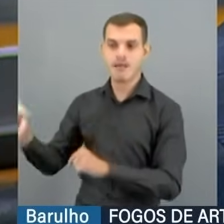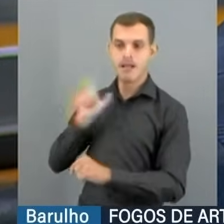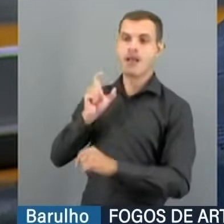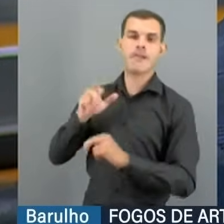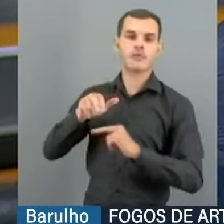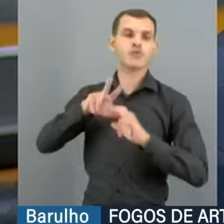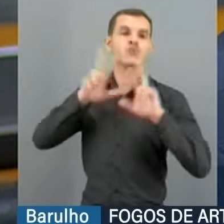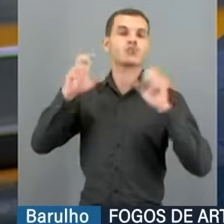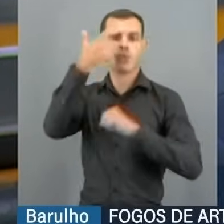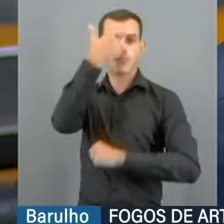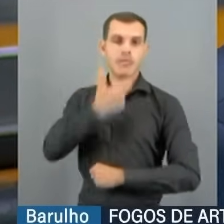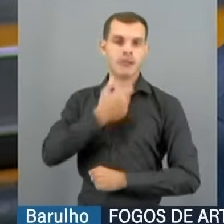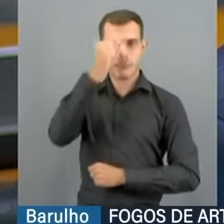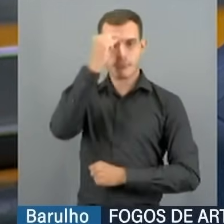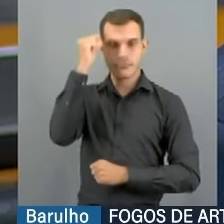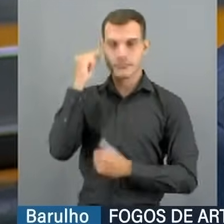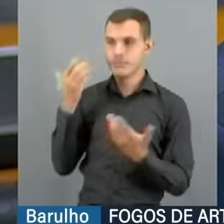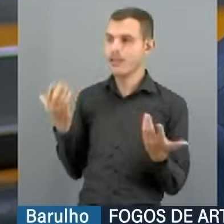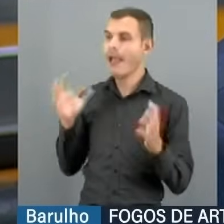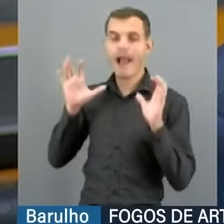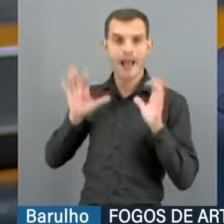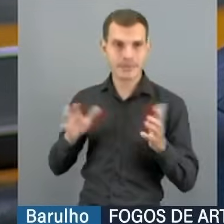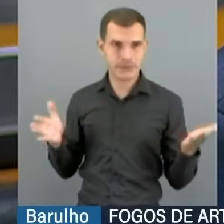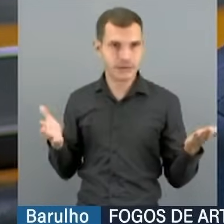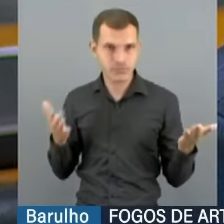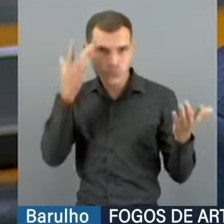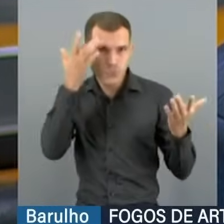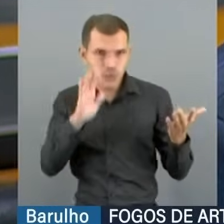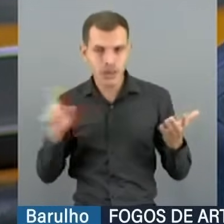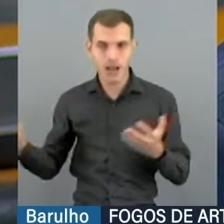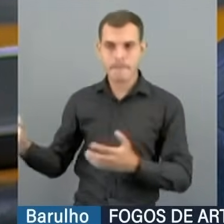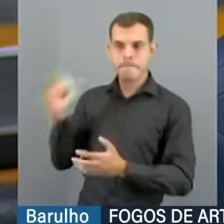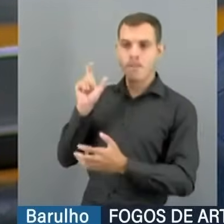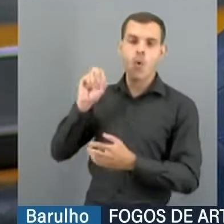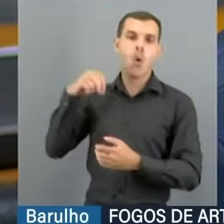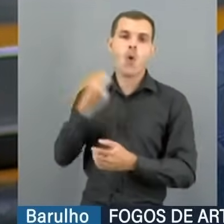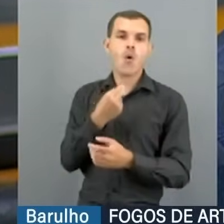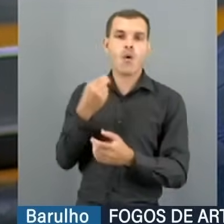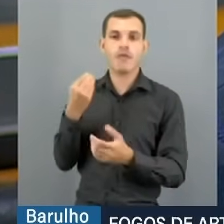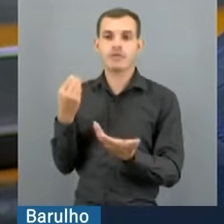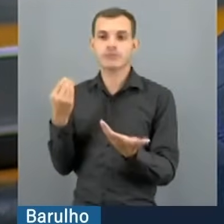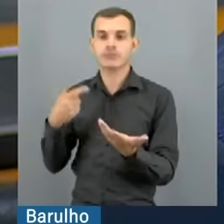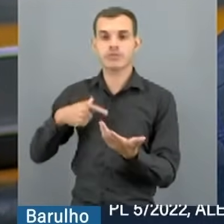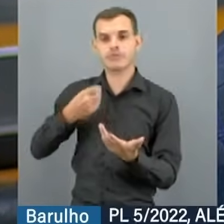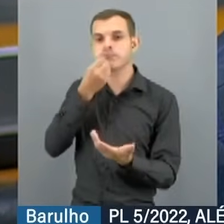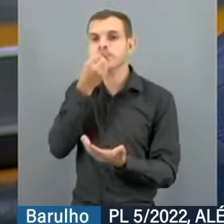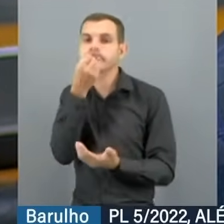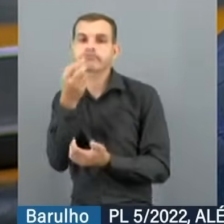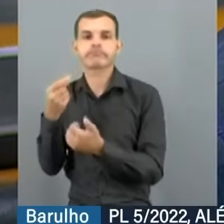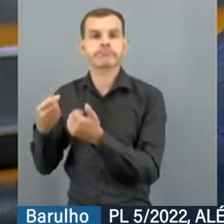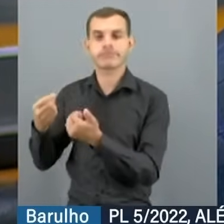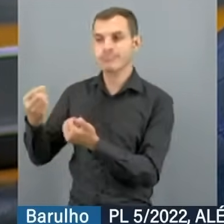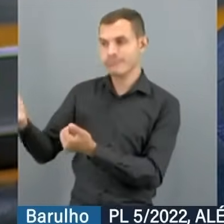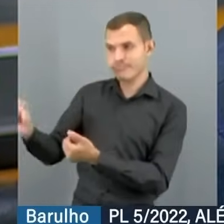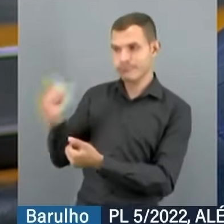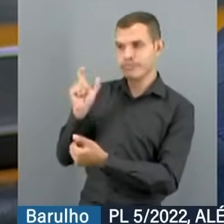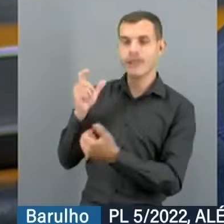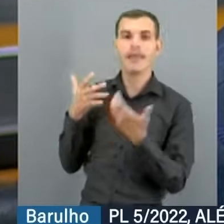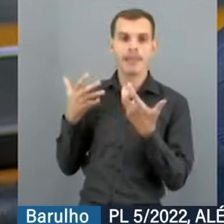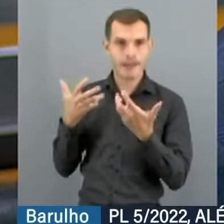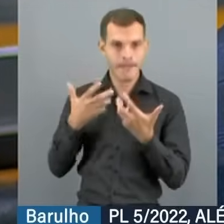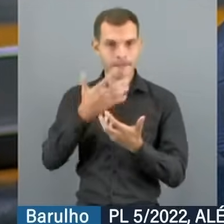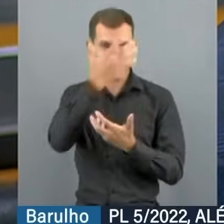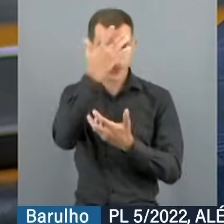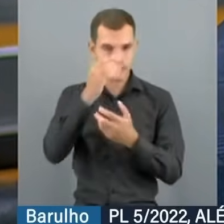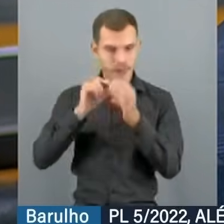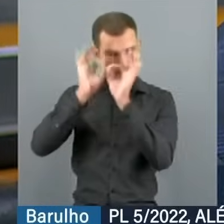Então, é assim que funciona. Não sei se foi uma agressão, se foi um elogio, porque ela quer o número da pessoa que faz a minha sobrancelha. Vou lhe dar sem